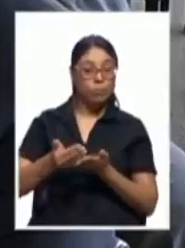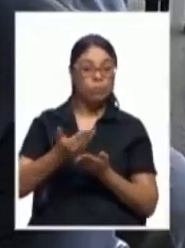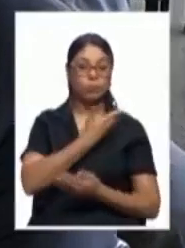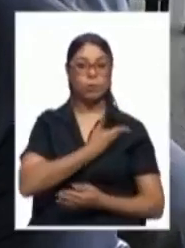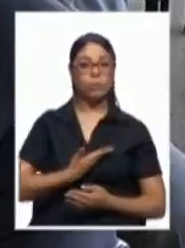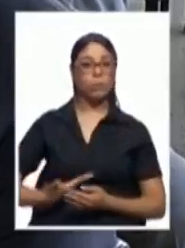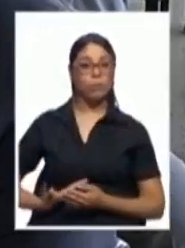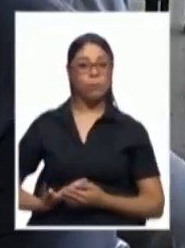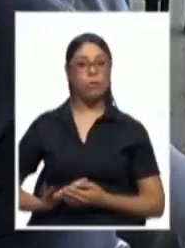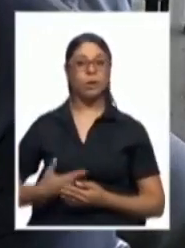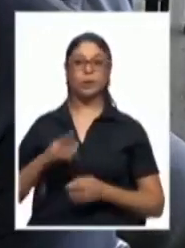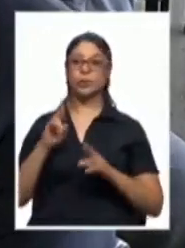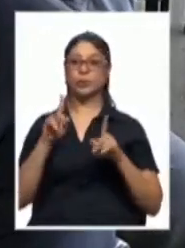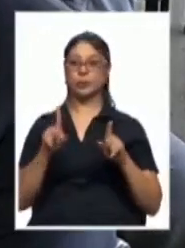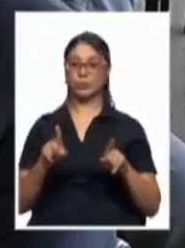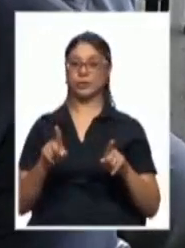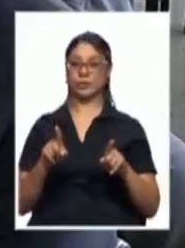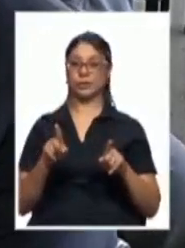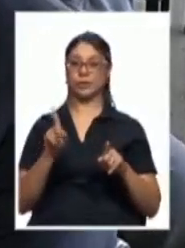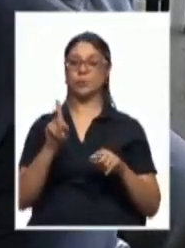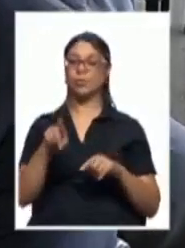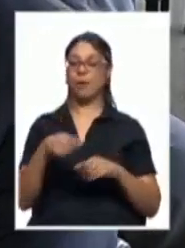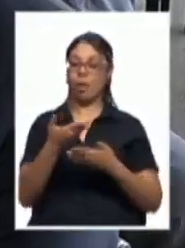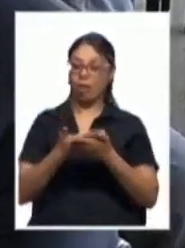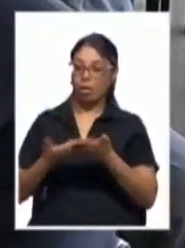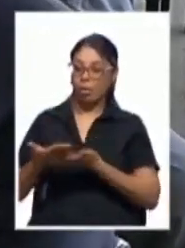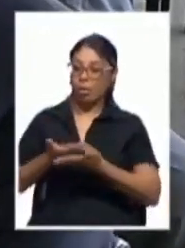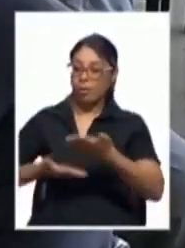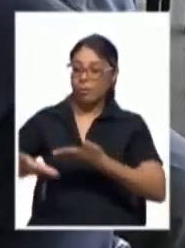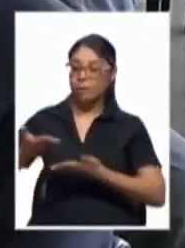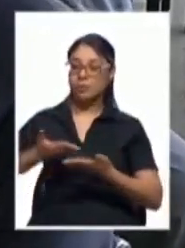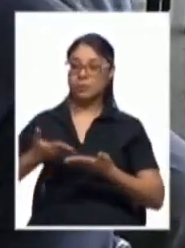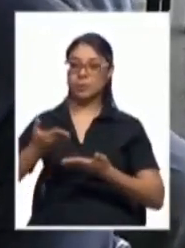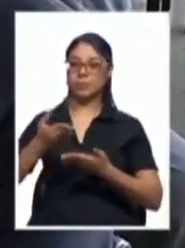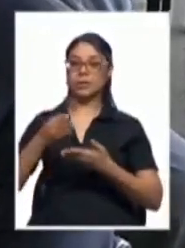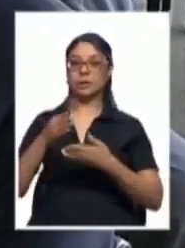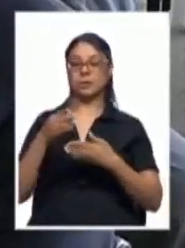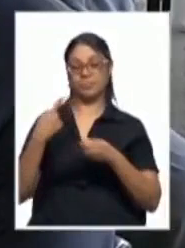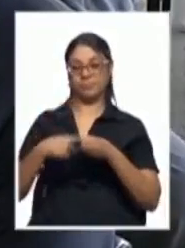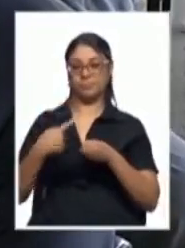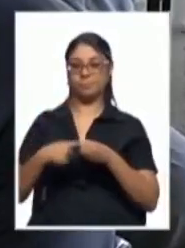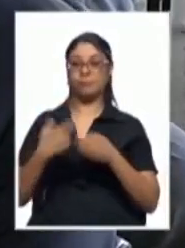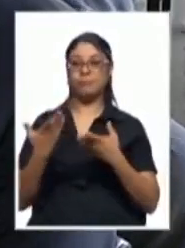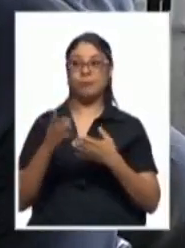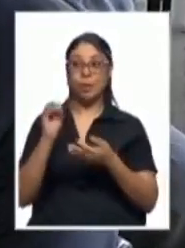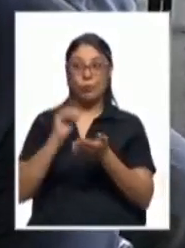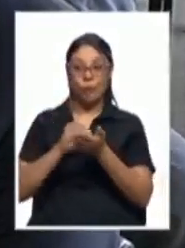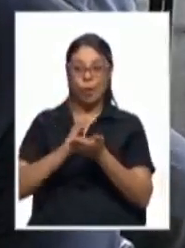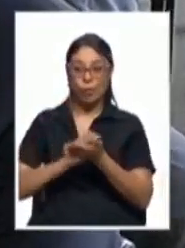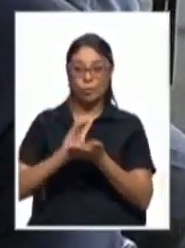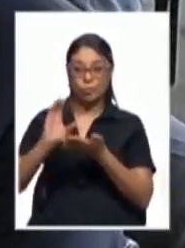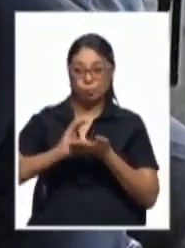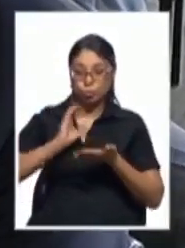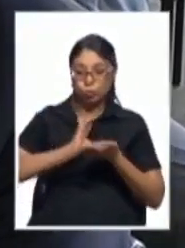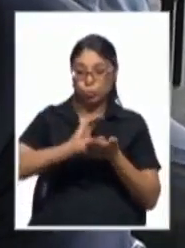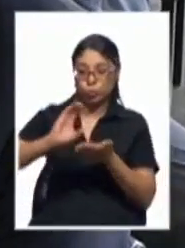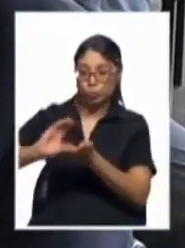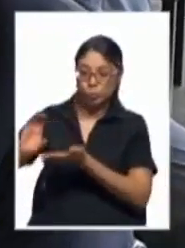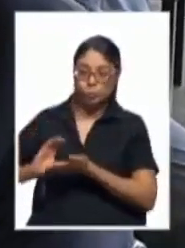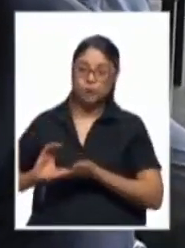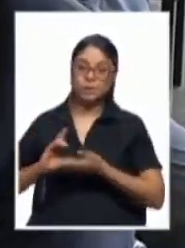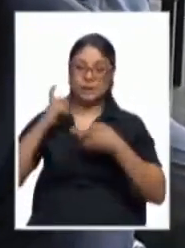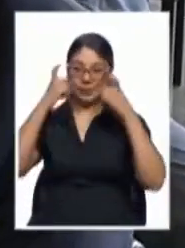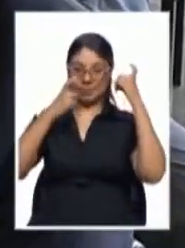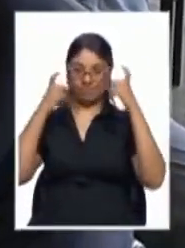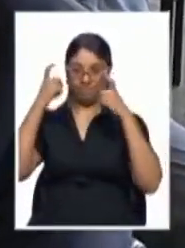outra forma, principalmente os municípios, né? E a falta de repasse vem nos preocupando, né? Os municípios mineiros hoje